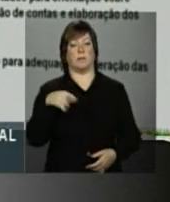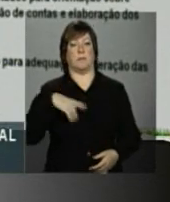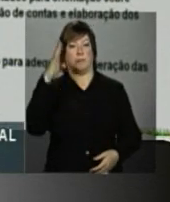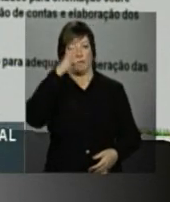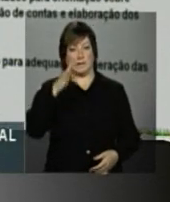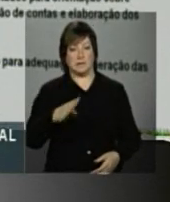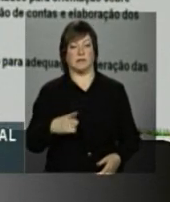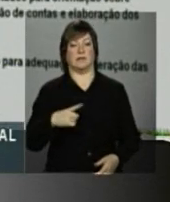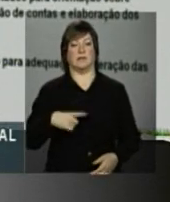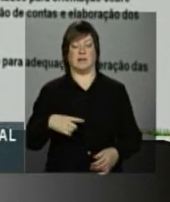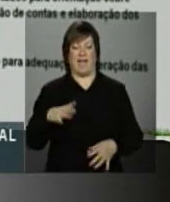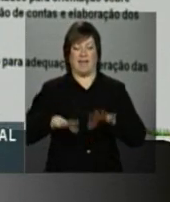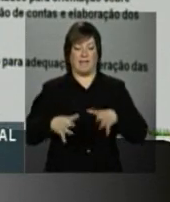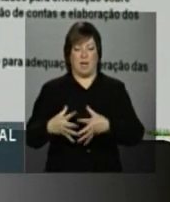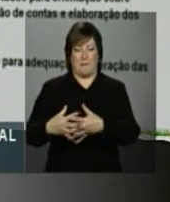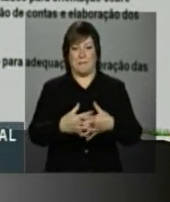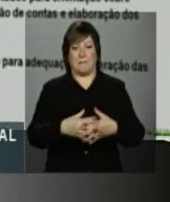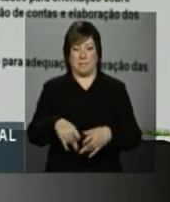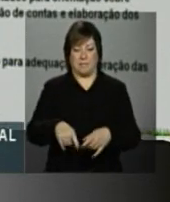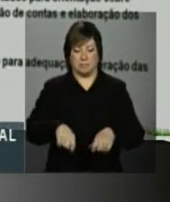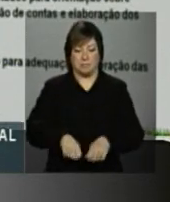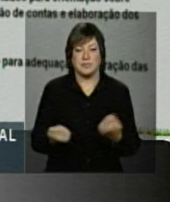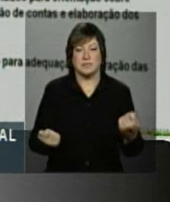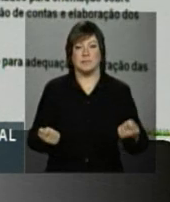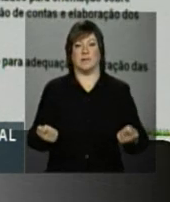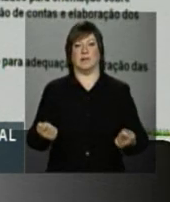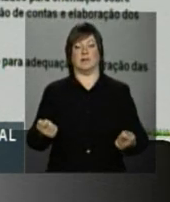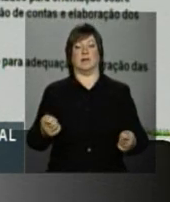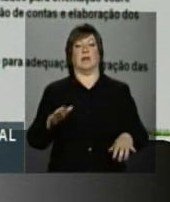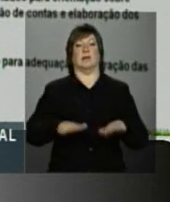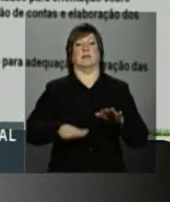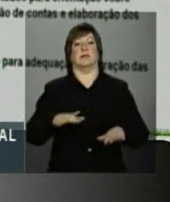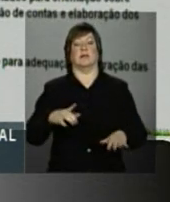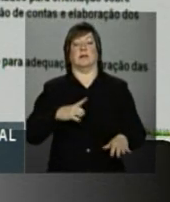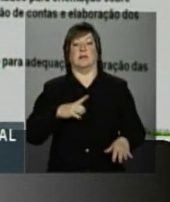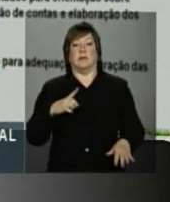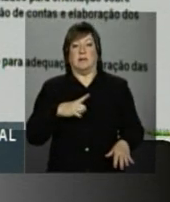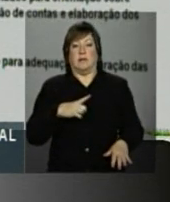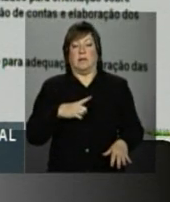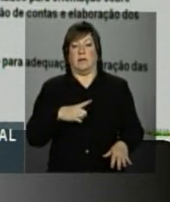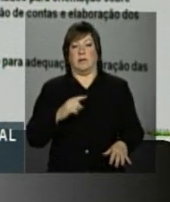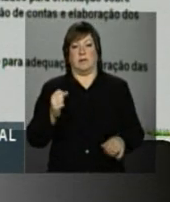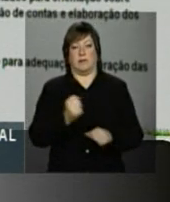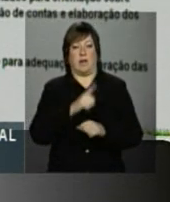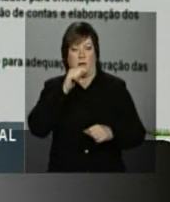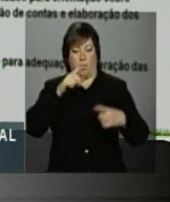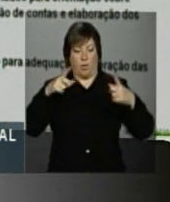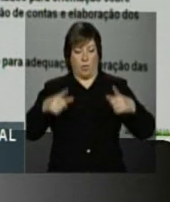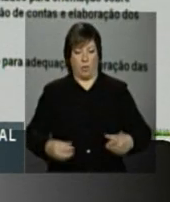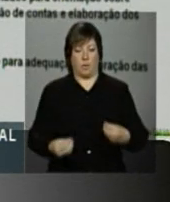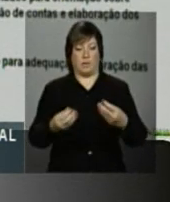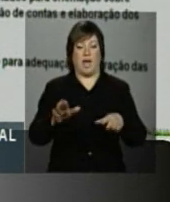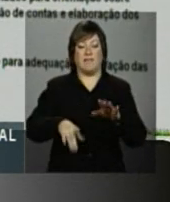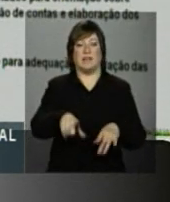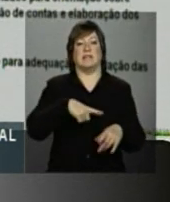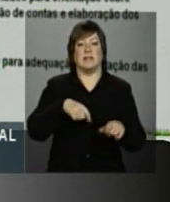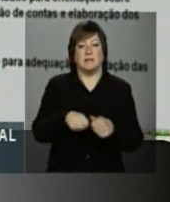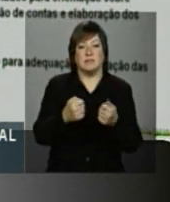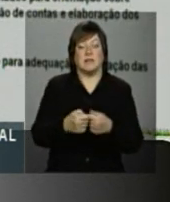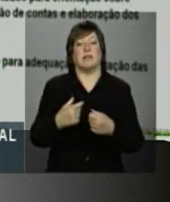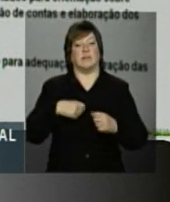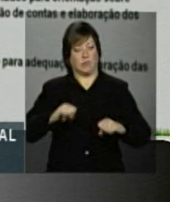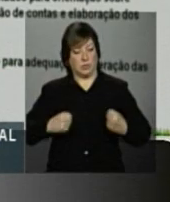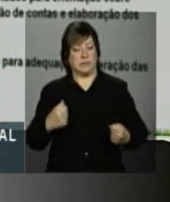motor quebrado né Eh a estrutura de acesso à água danificada então nós estamos fazendo uma